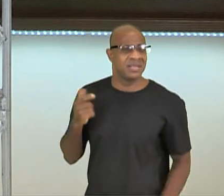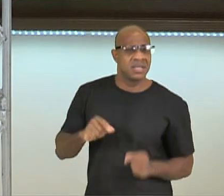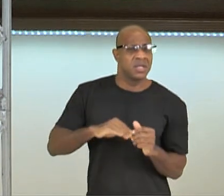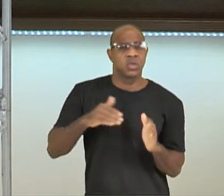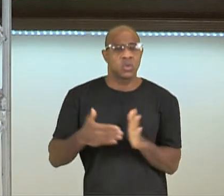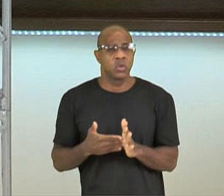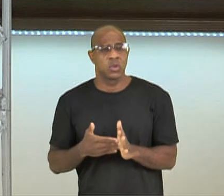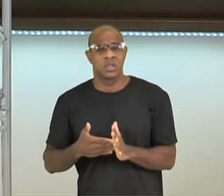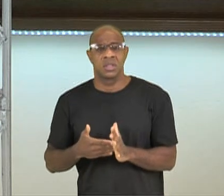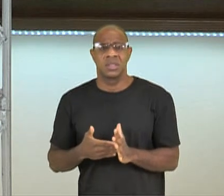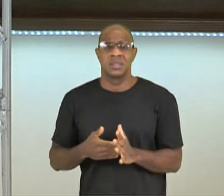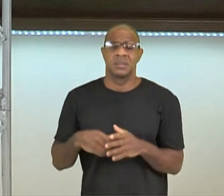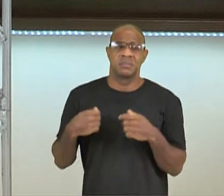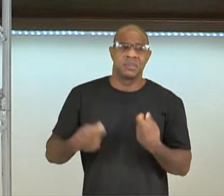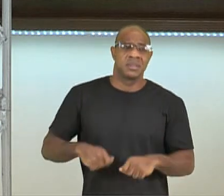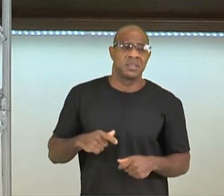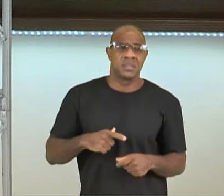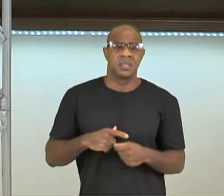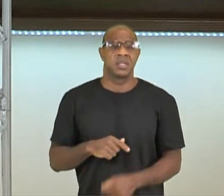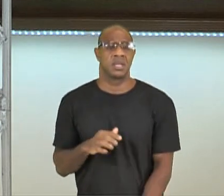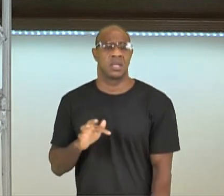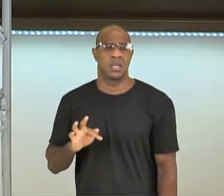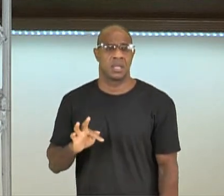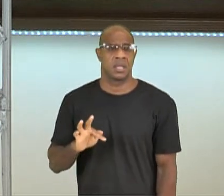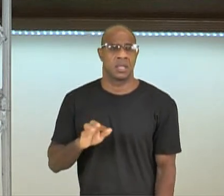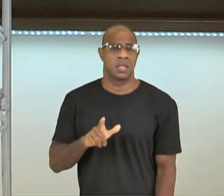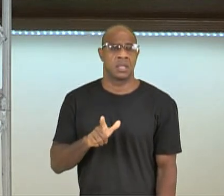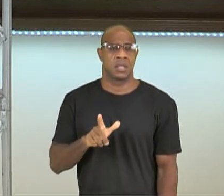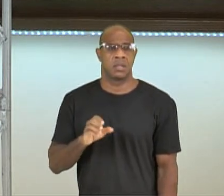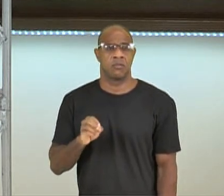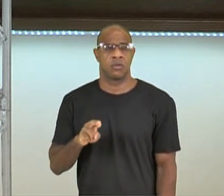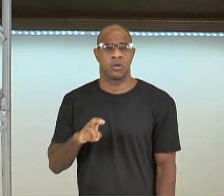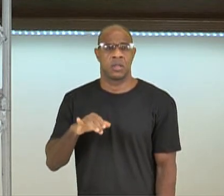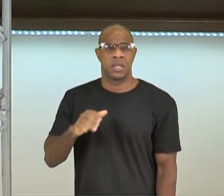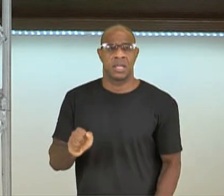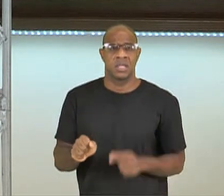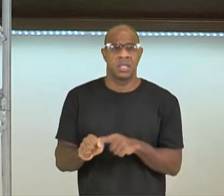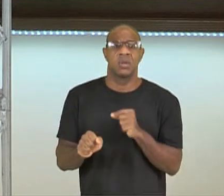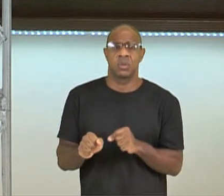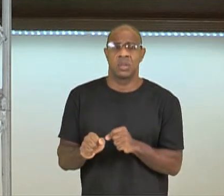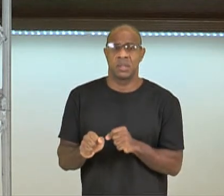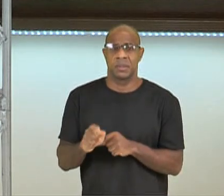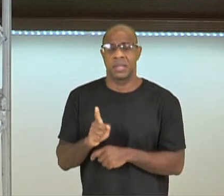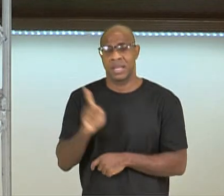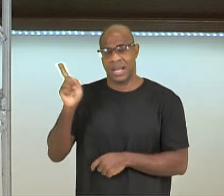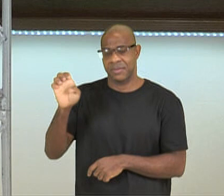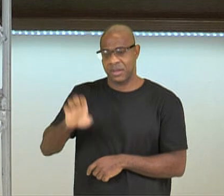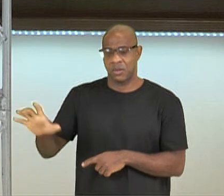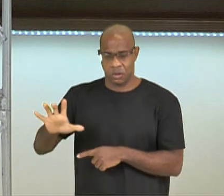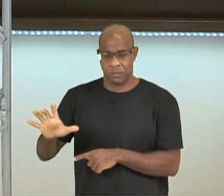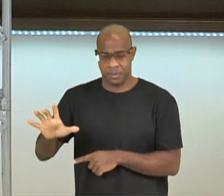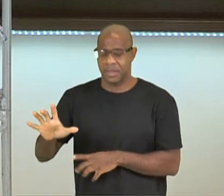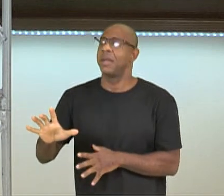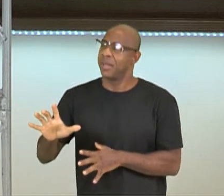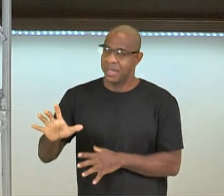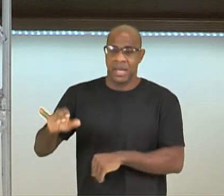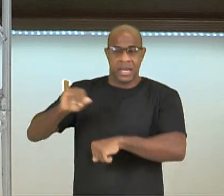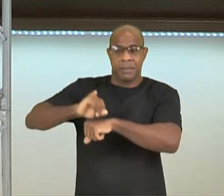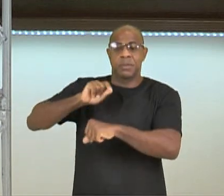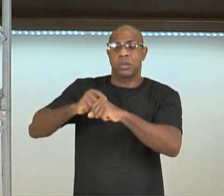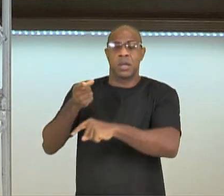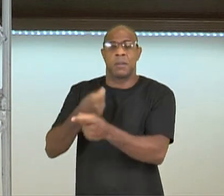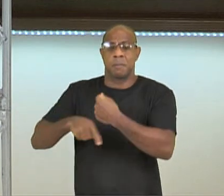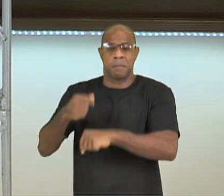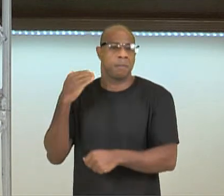tudo para ser bom tem que ser Florença, porque Florença era para a Europa a capital dos banqueiros, Você queria